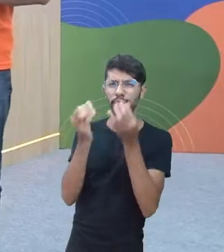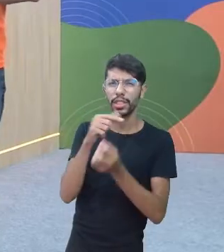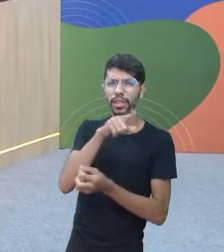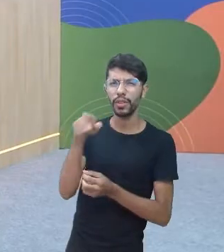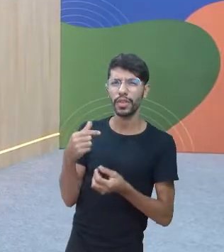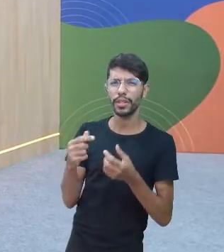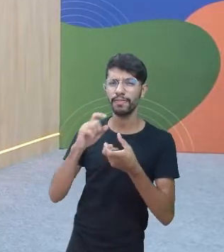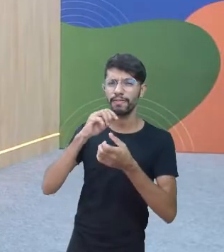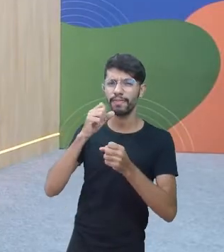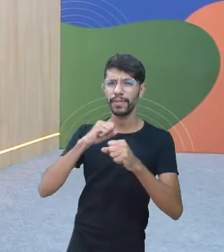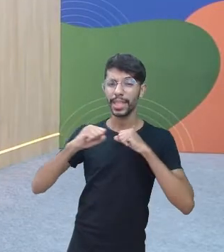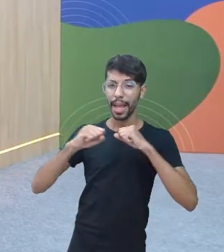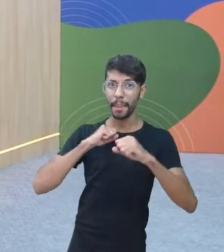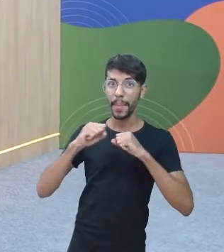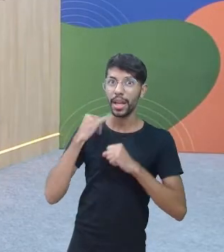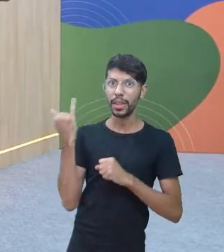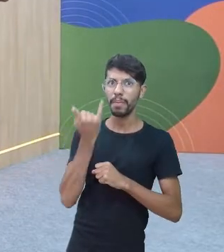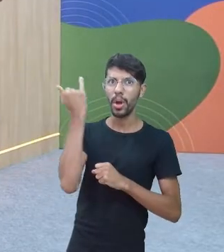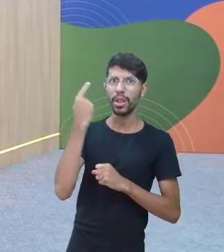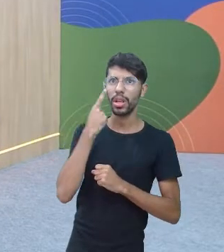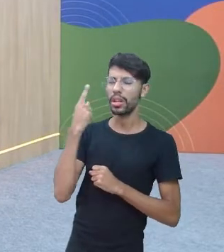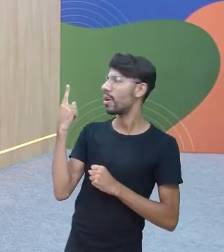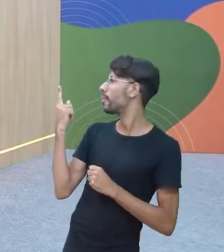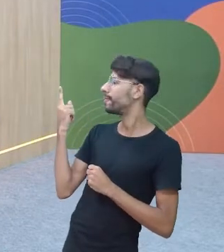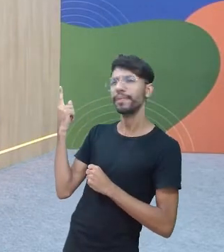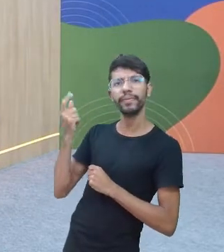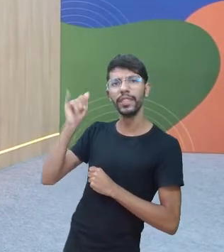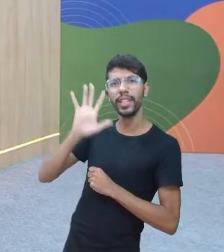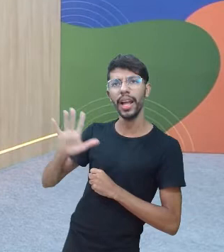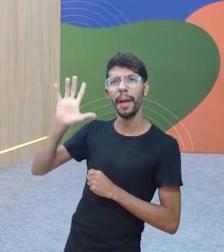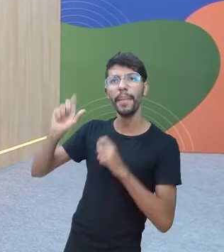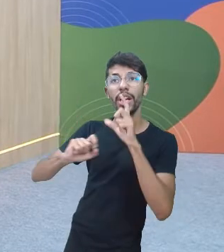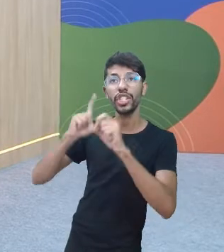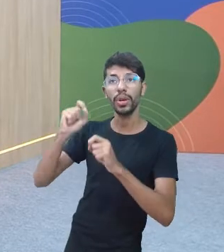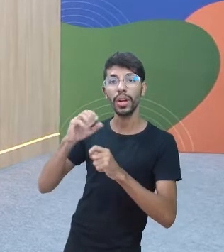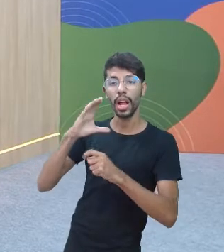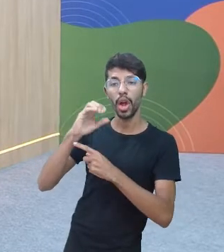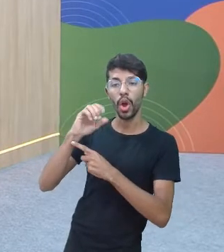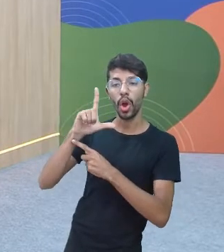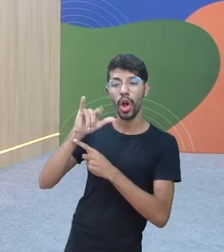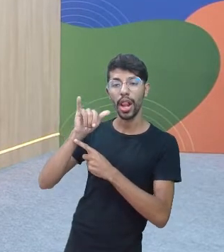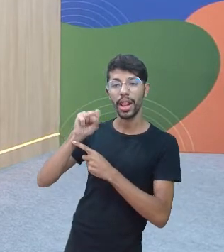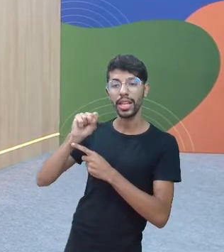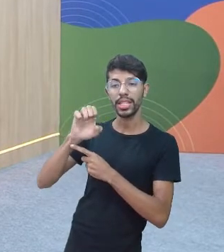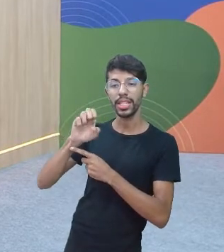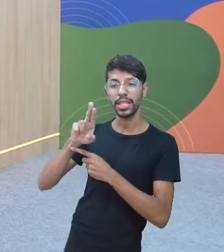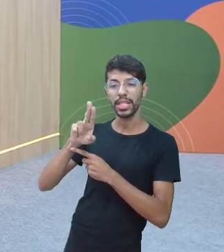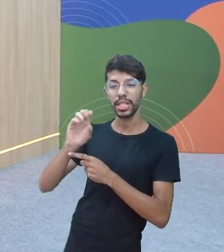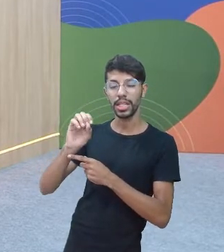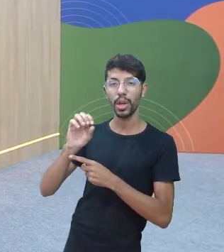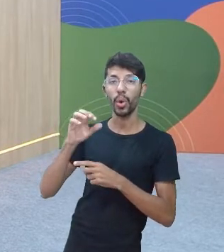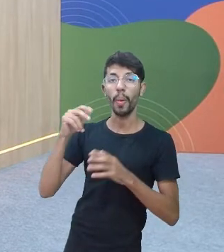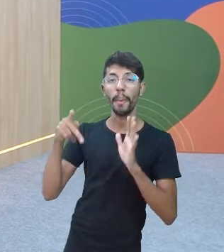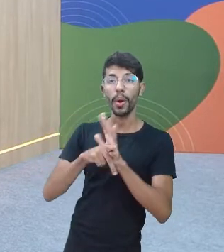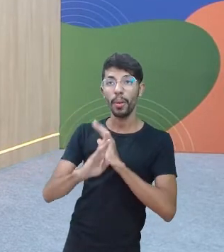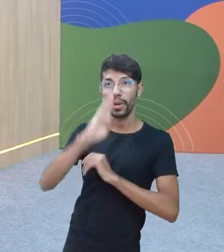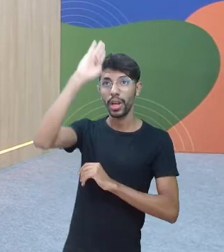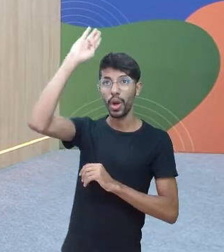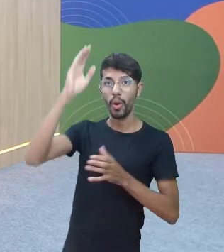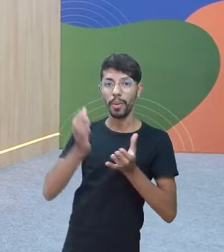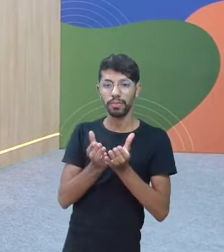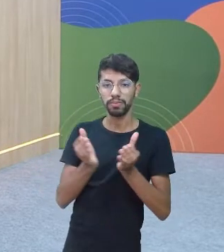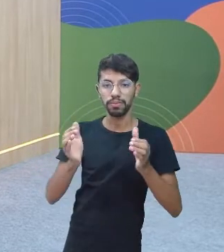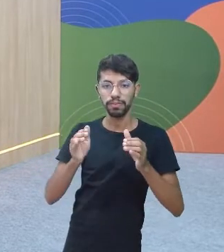Aqui comigo. Aqui vocês têm na imagem o Coliseu de Roma. É um dos grandes símbolos do Império Romano, E vocês sabem